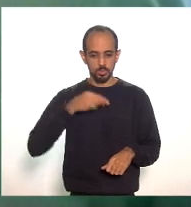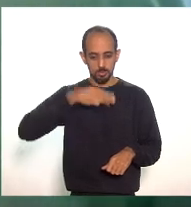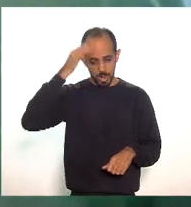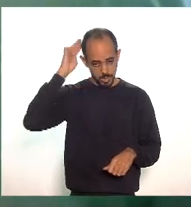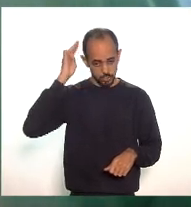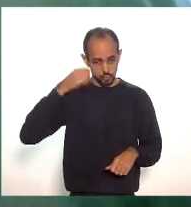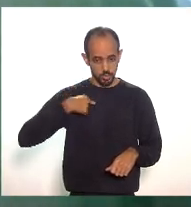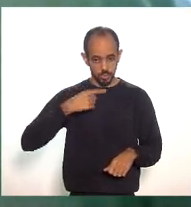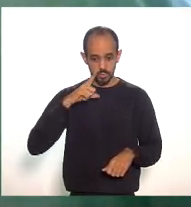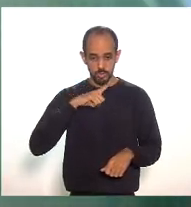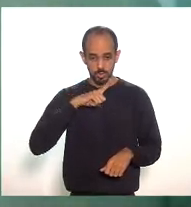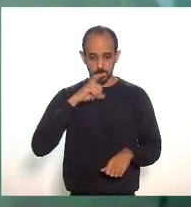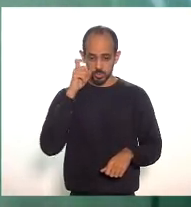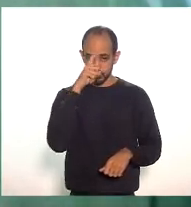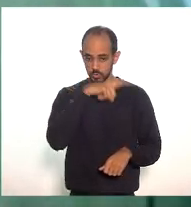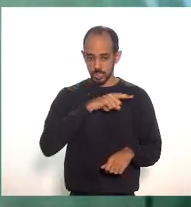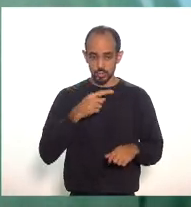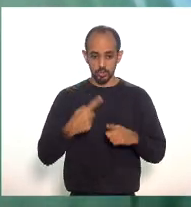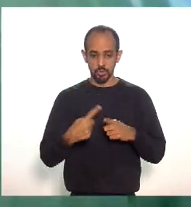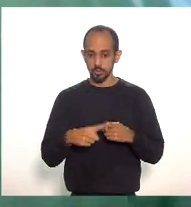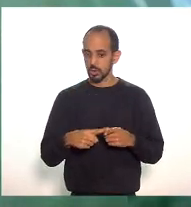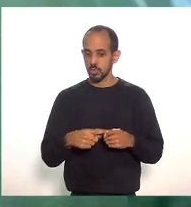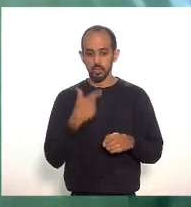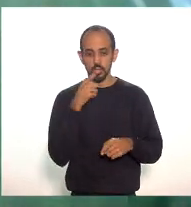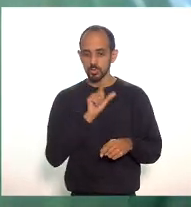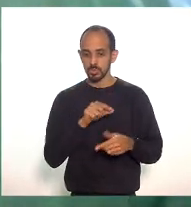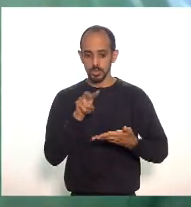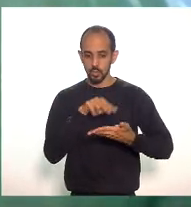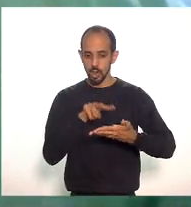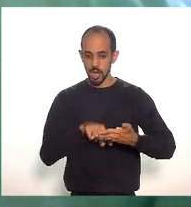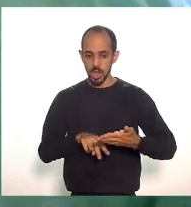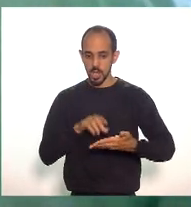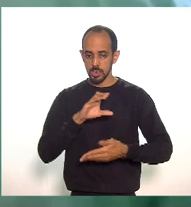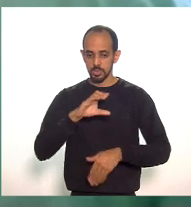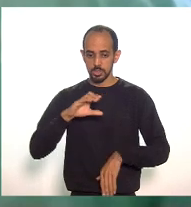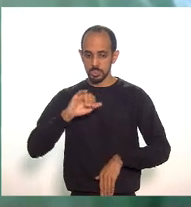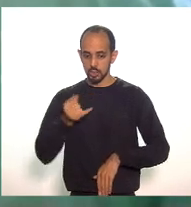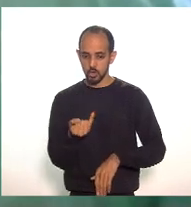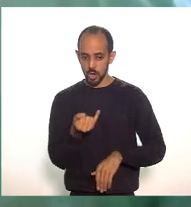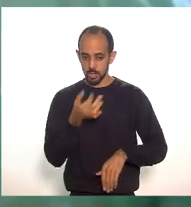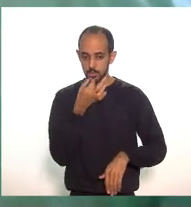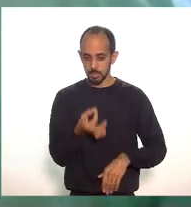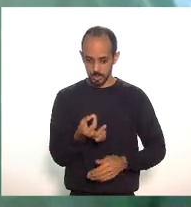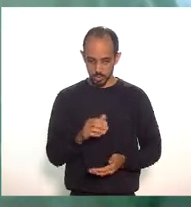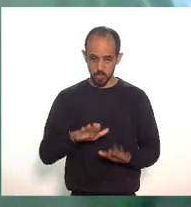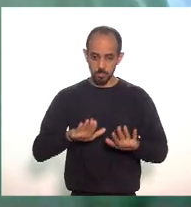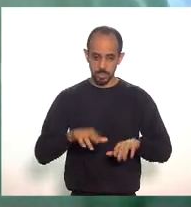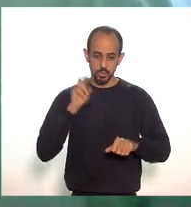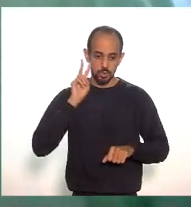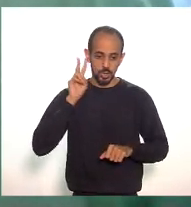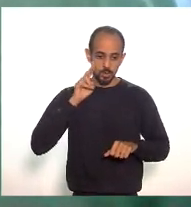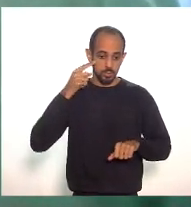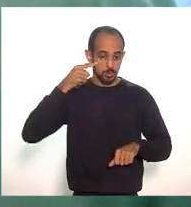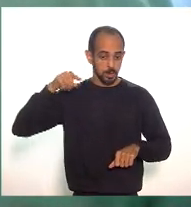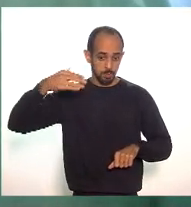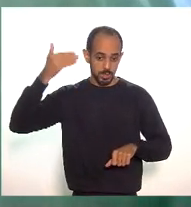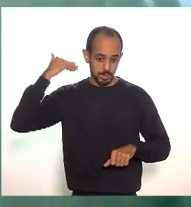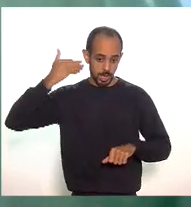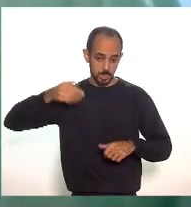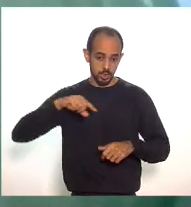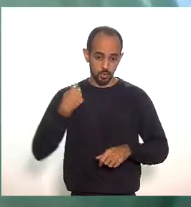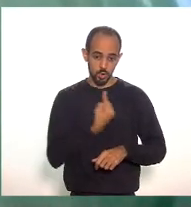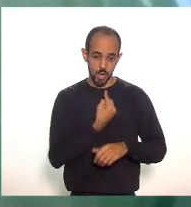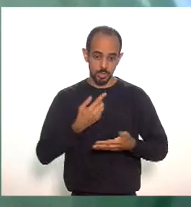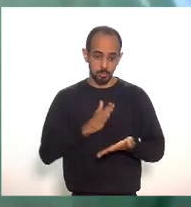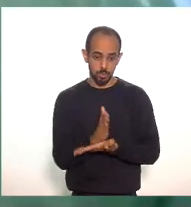aqui eu não consigo abrir o parecer da ccj mas eu lembro que na semana passada nós